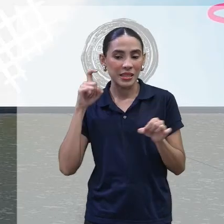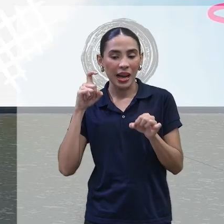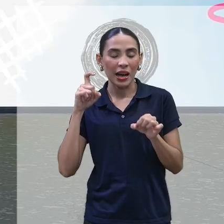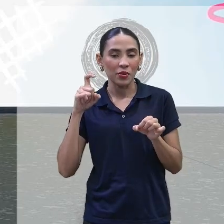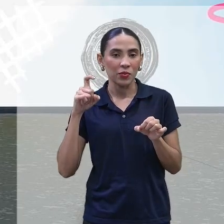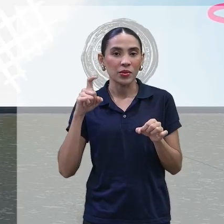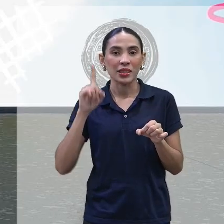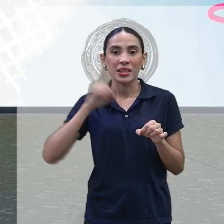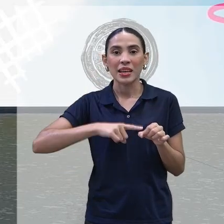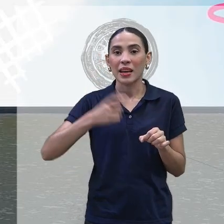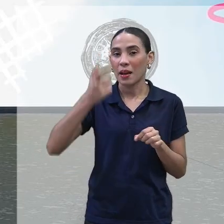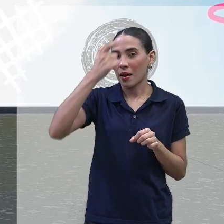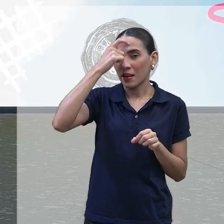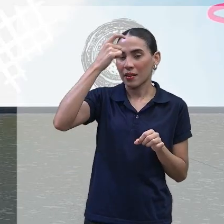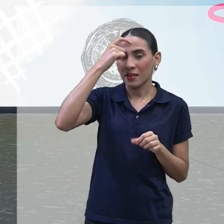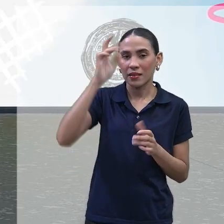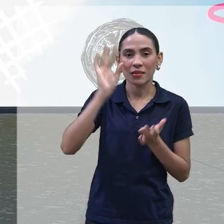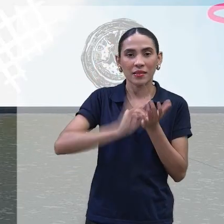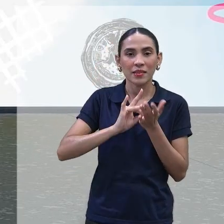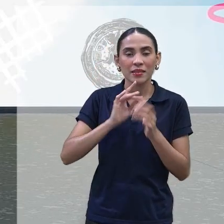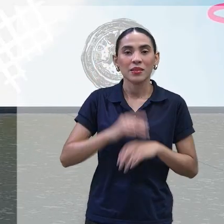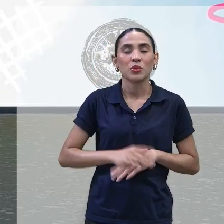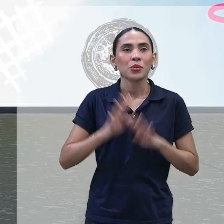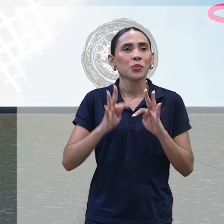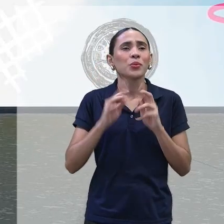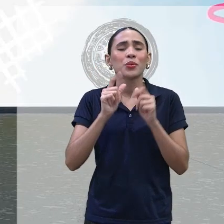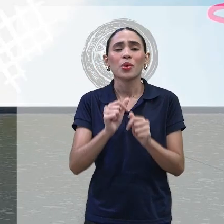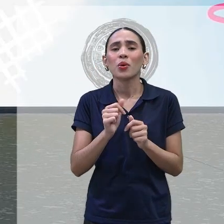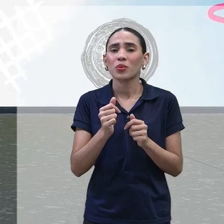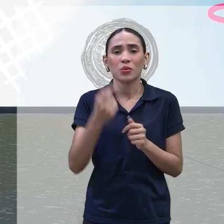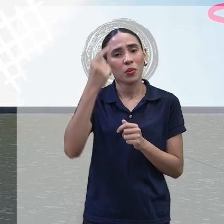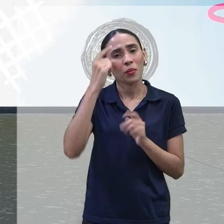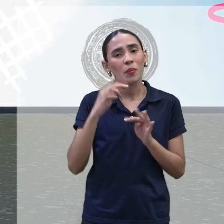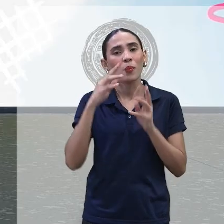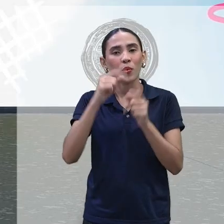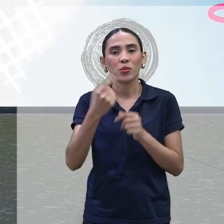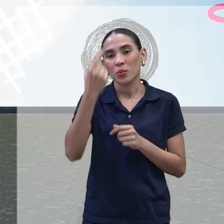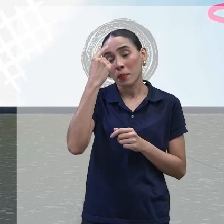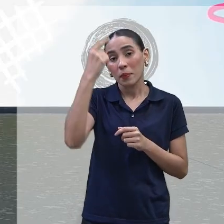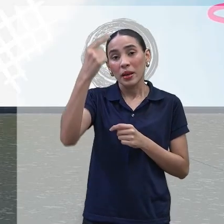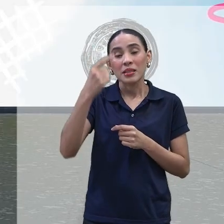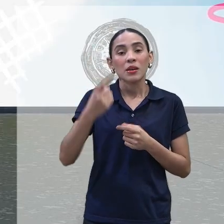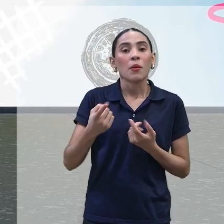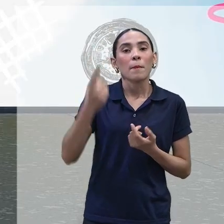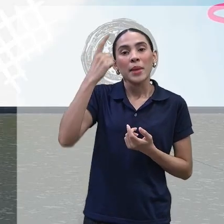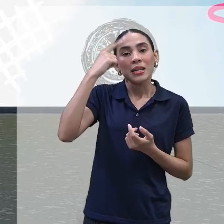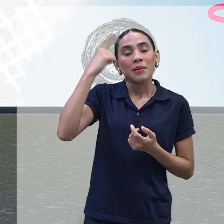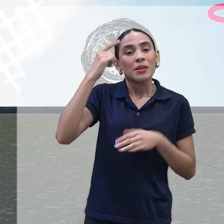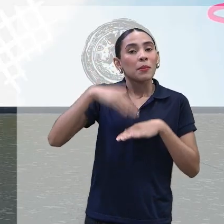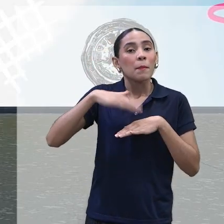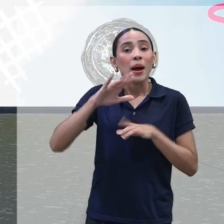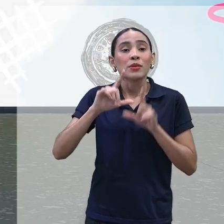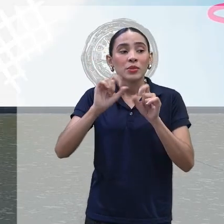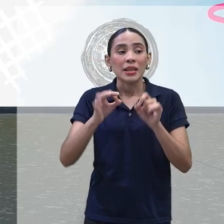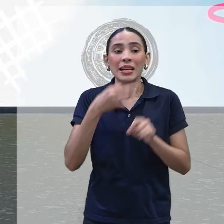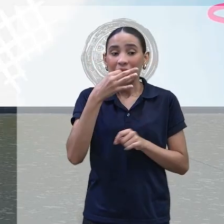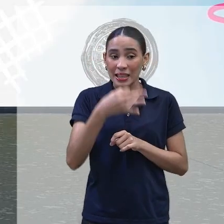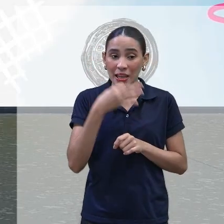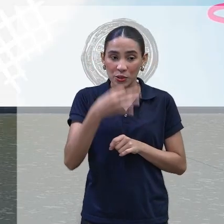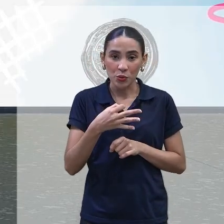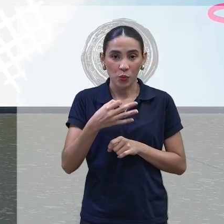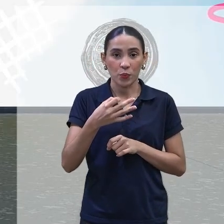que é o senso comum, daquilo que todo mundo pensa, para um pensamento mais o quê? Mais crítico,